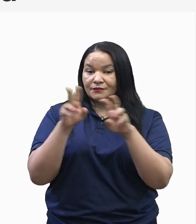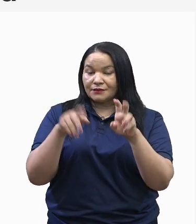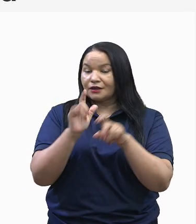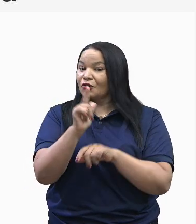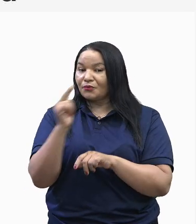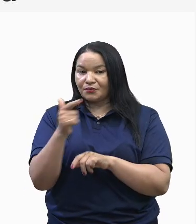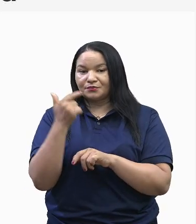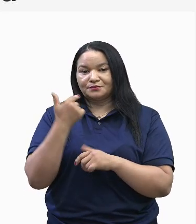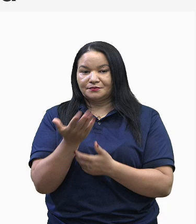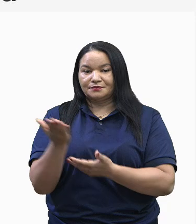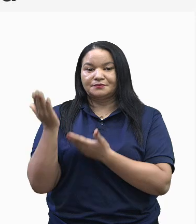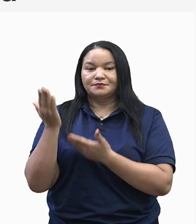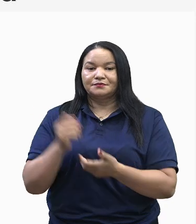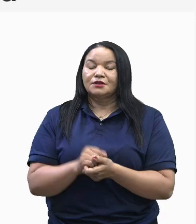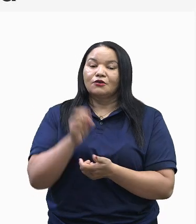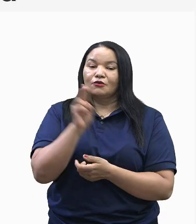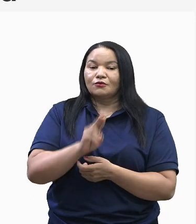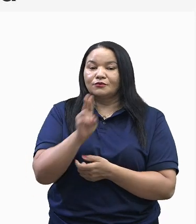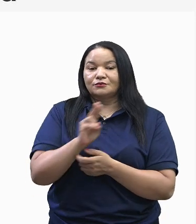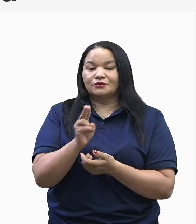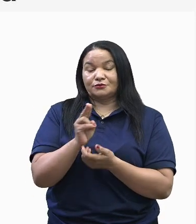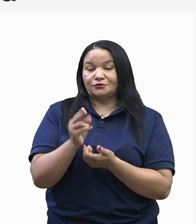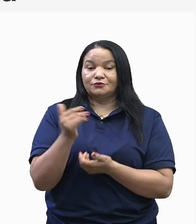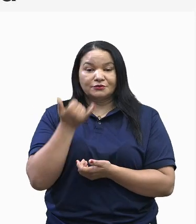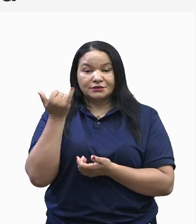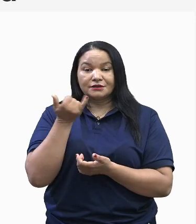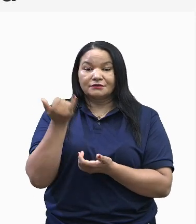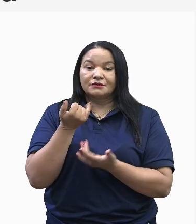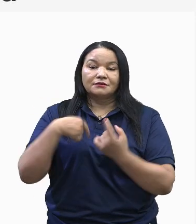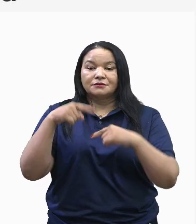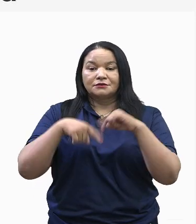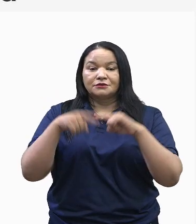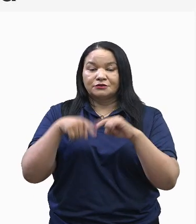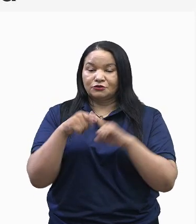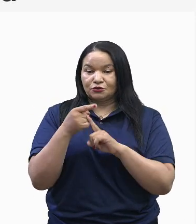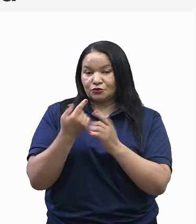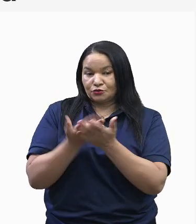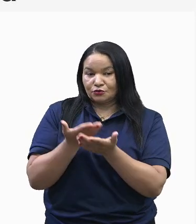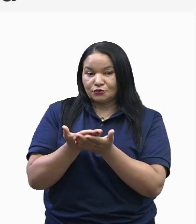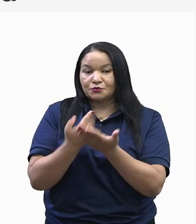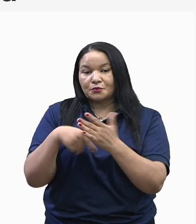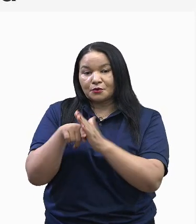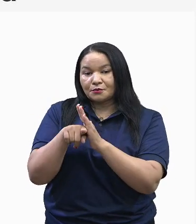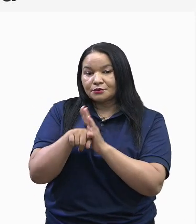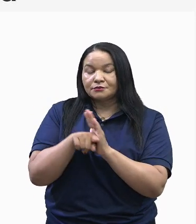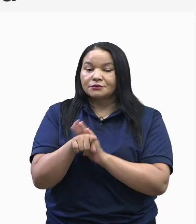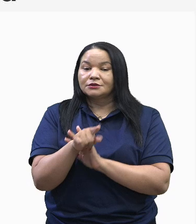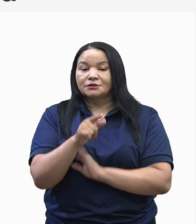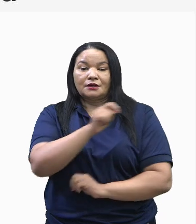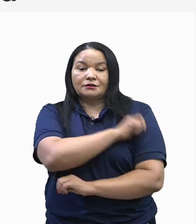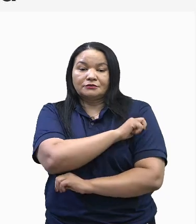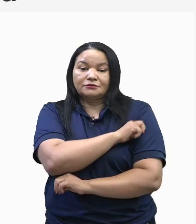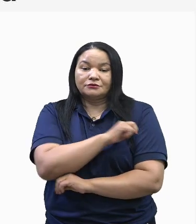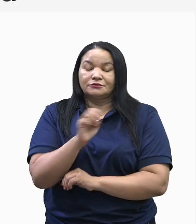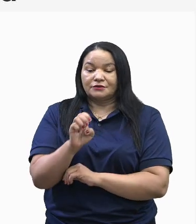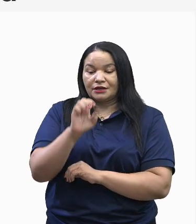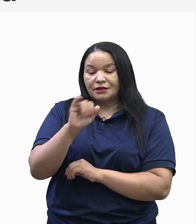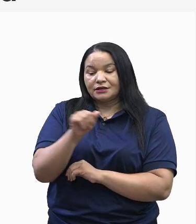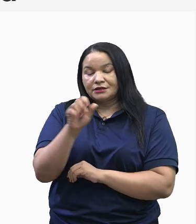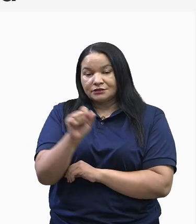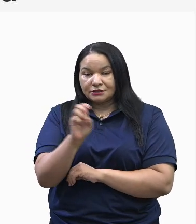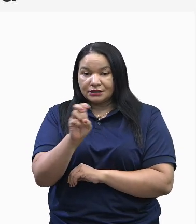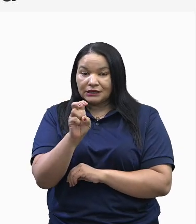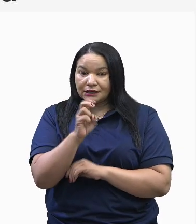temática, o uso do celular como ferramenta de estudo e pesquisa para alunos da EJA, quinta